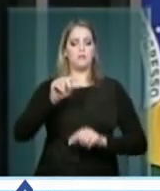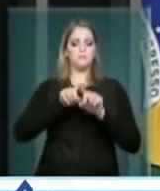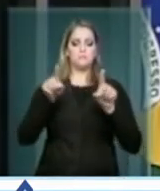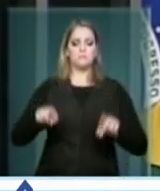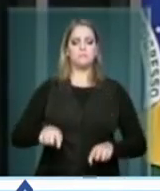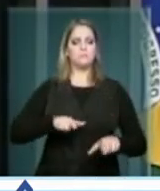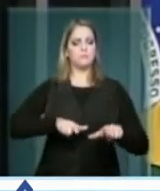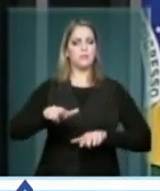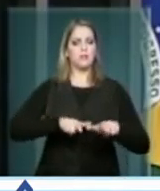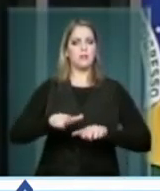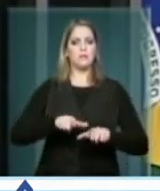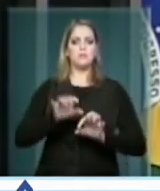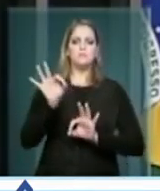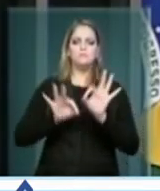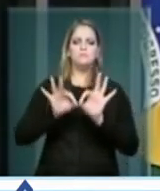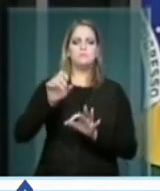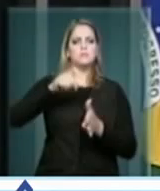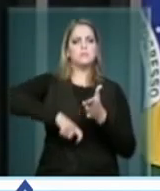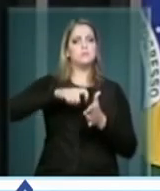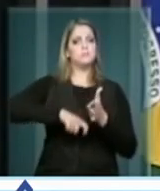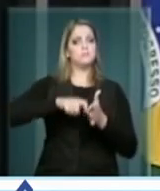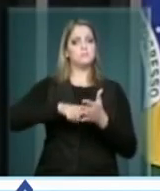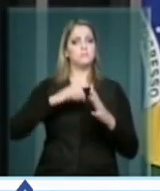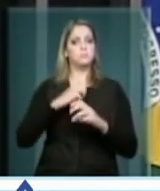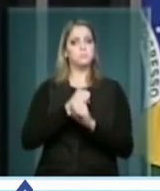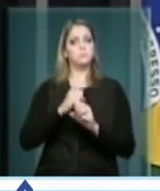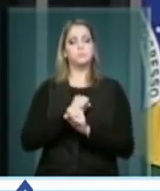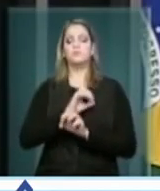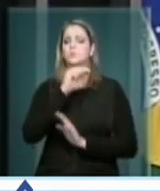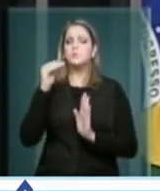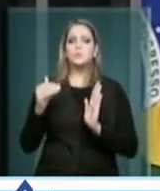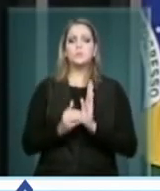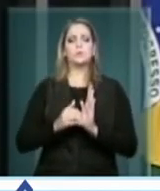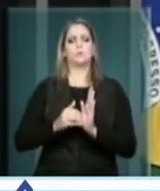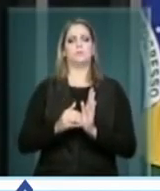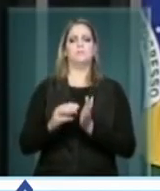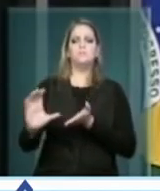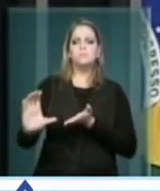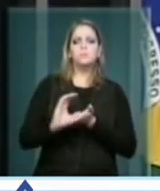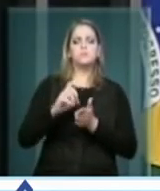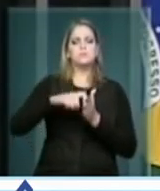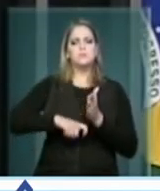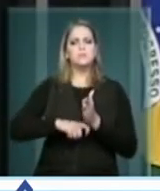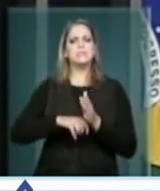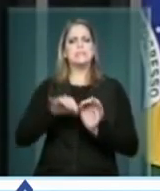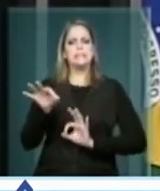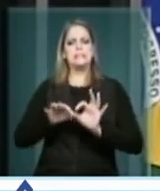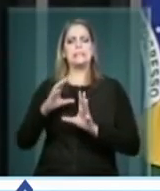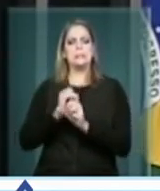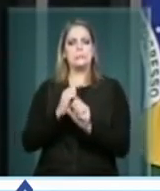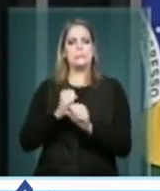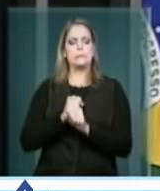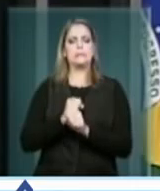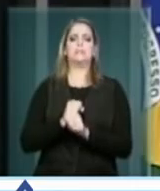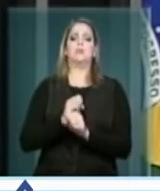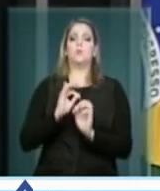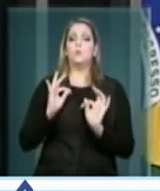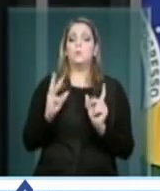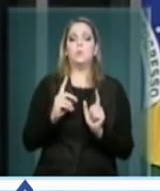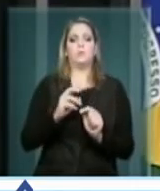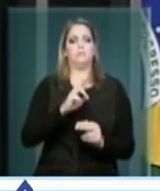correto funcionamento do sistema tributário e aduaneiro, controlando o recebimento de impostos, taxas e quaisquer ônus de natureza física ou tributária